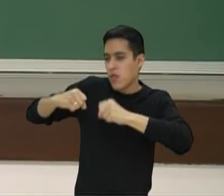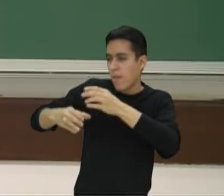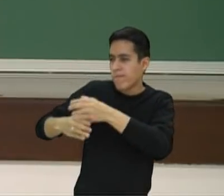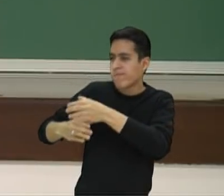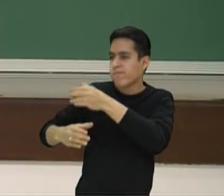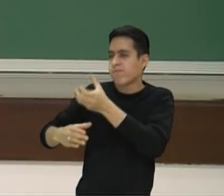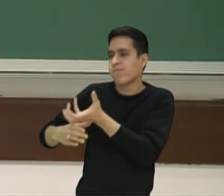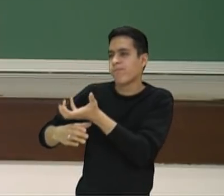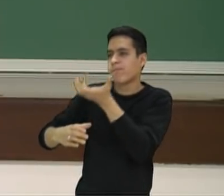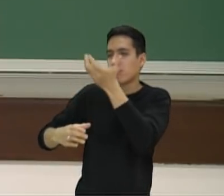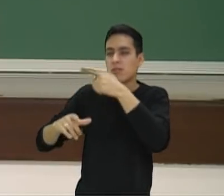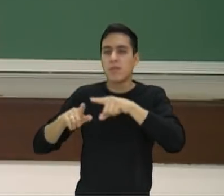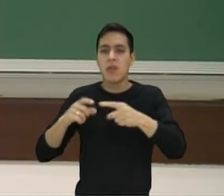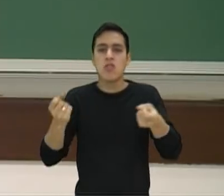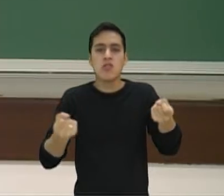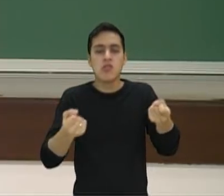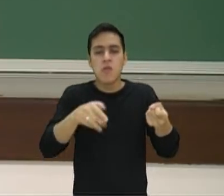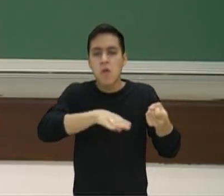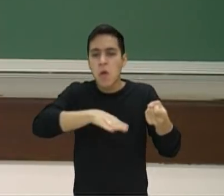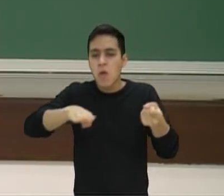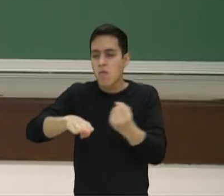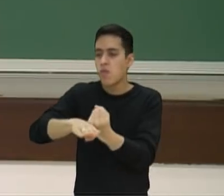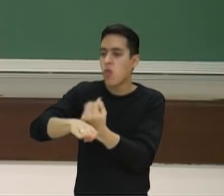indústrias e pelos automóveis.